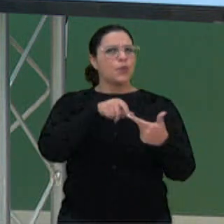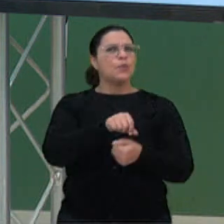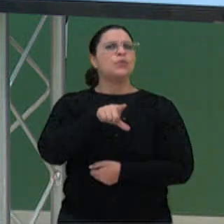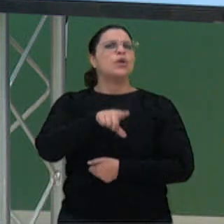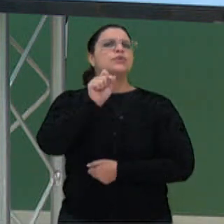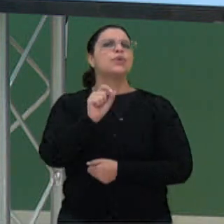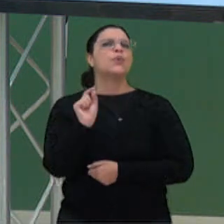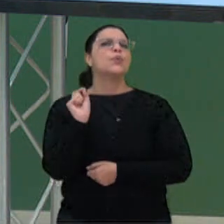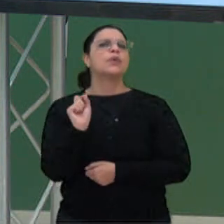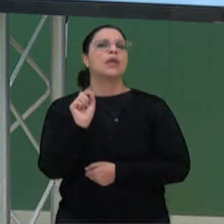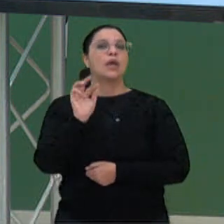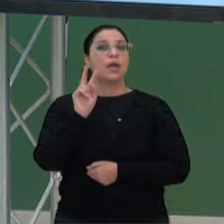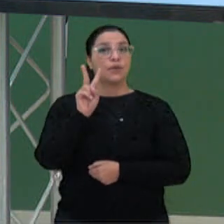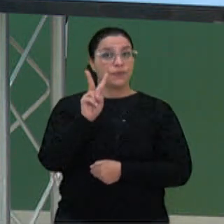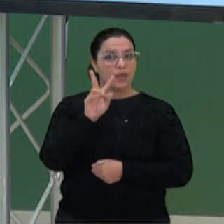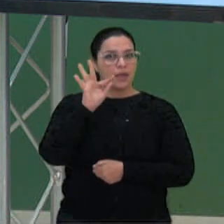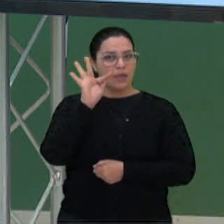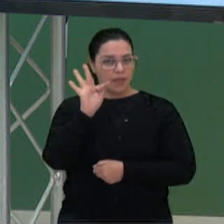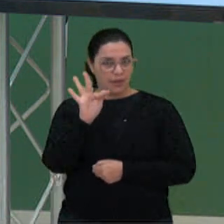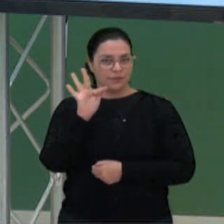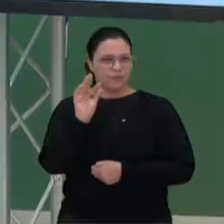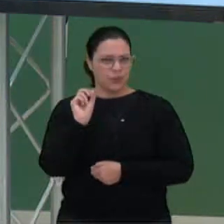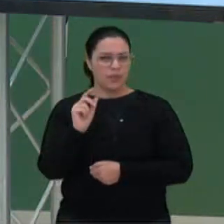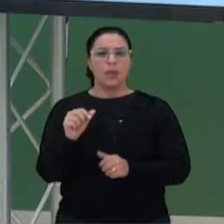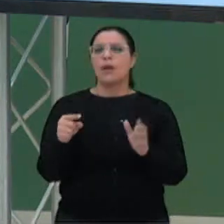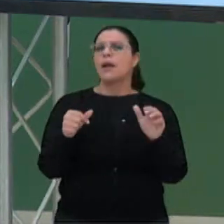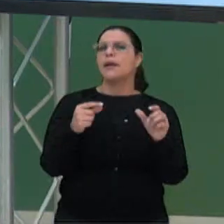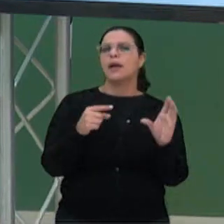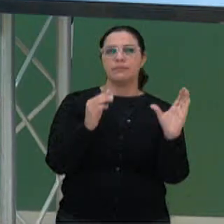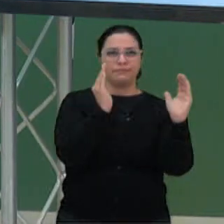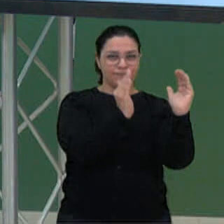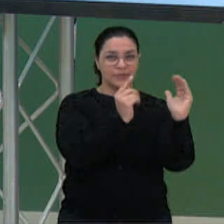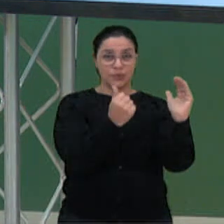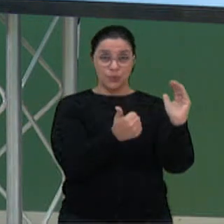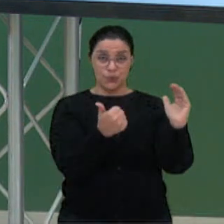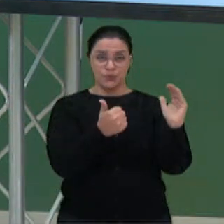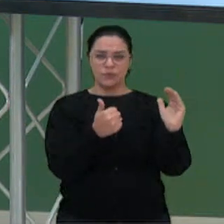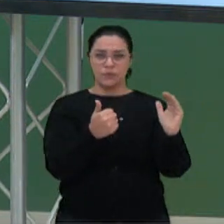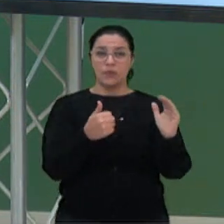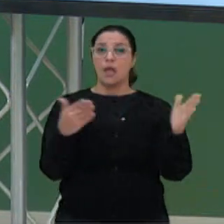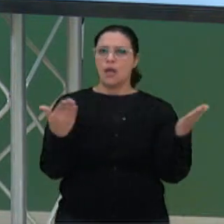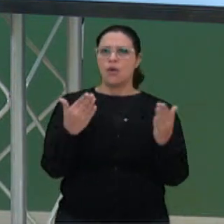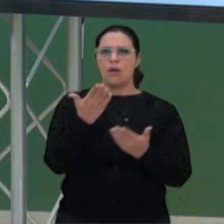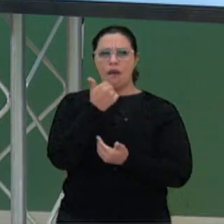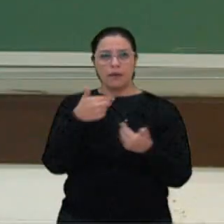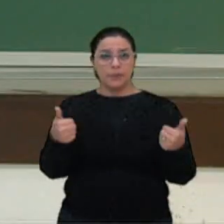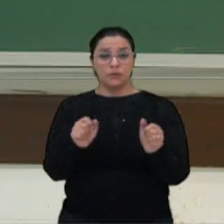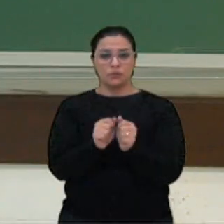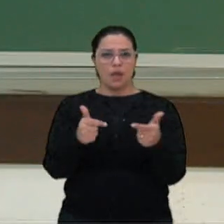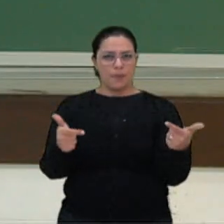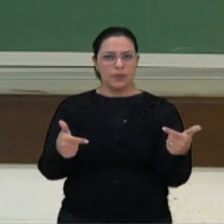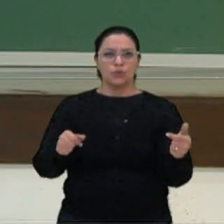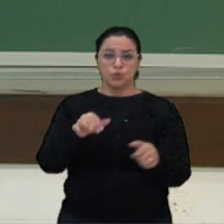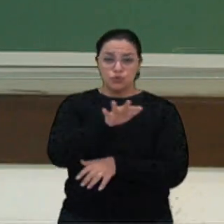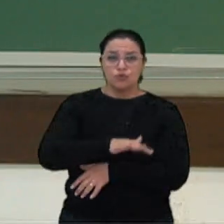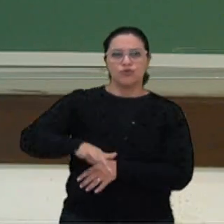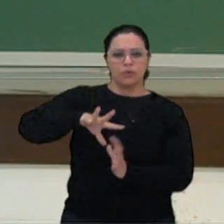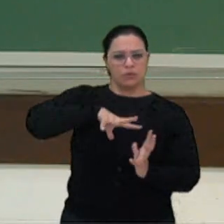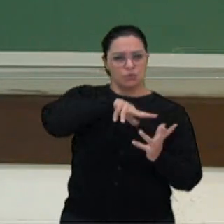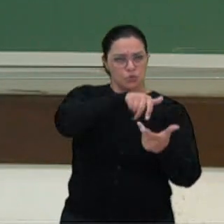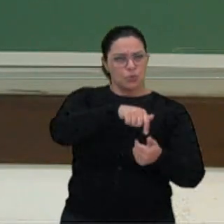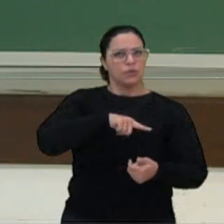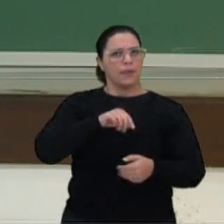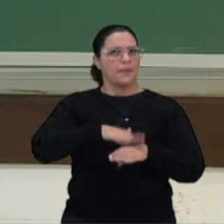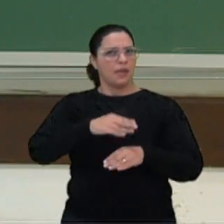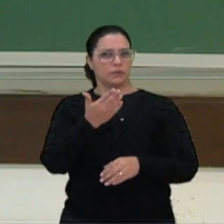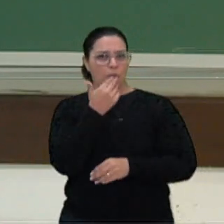marcar verdadeiro ou falso, né? Então, a primeira ali. Apesar da produção de alimentos ter aumentado de modo geral em quase todo o